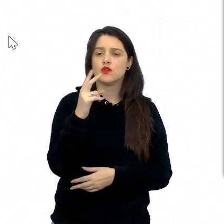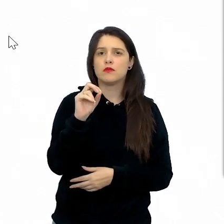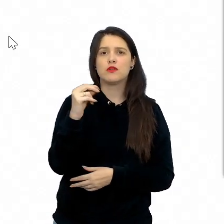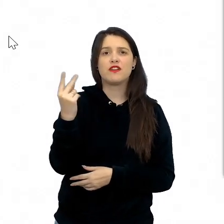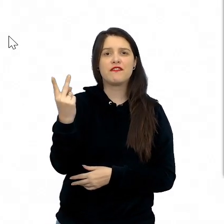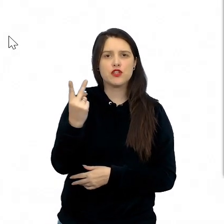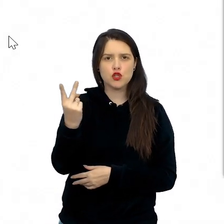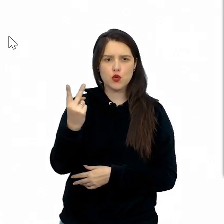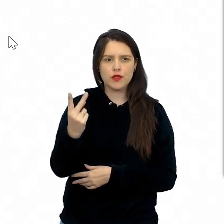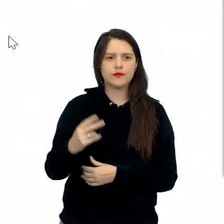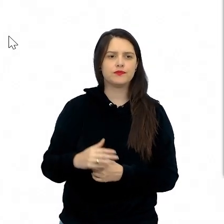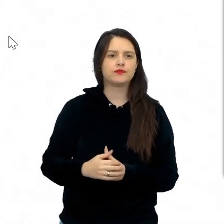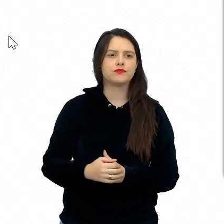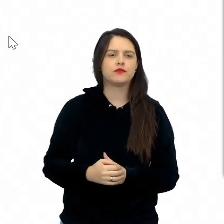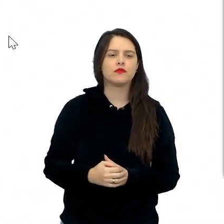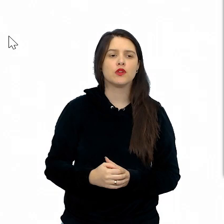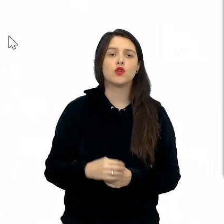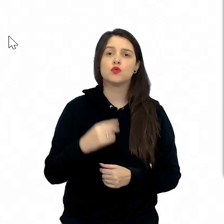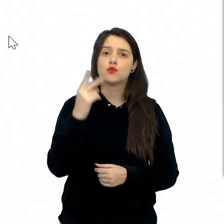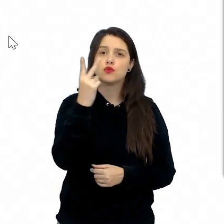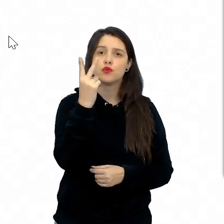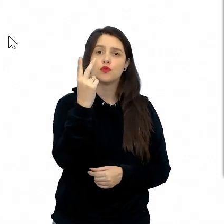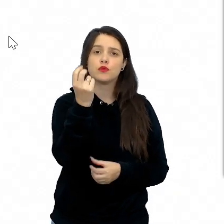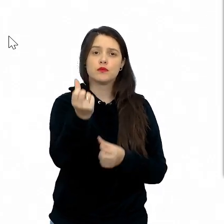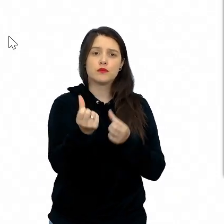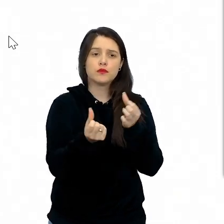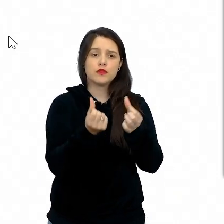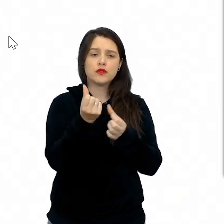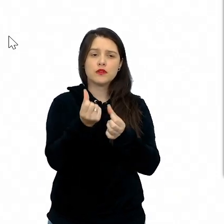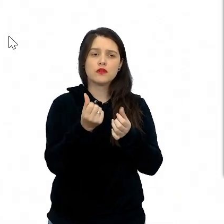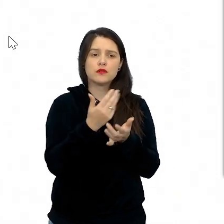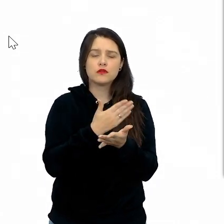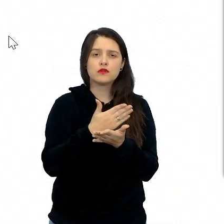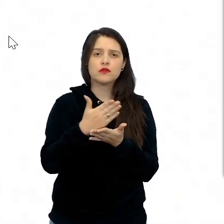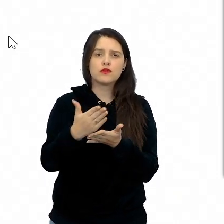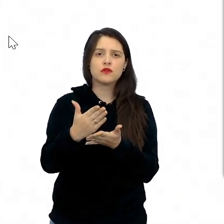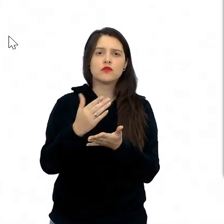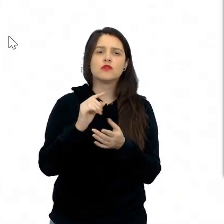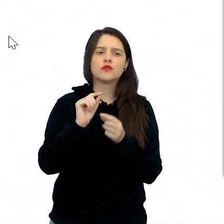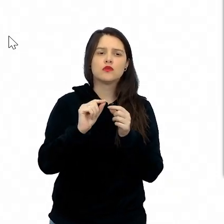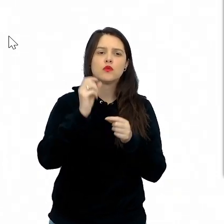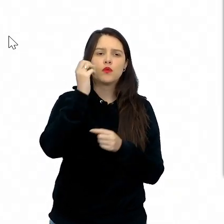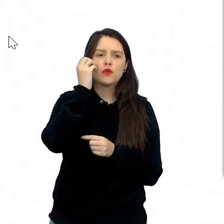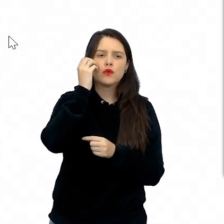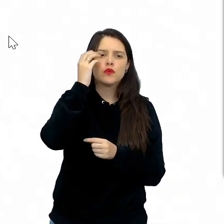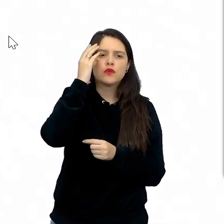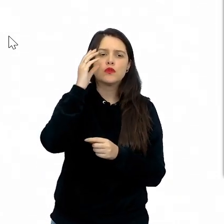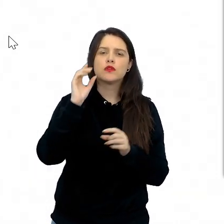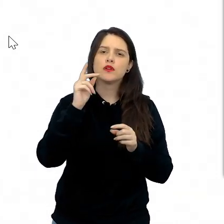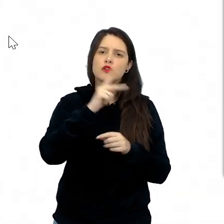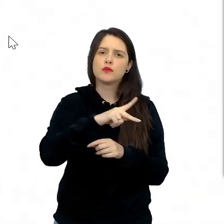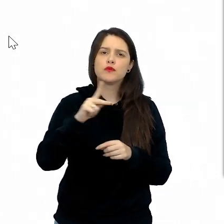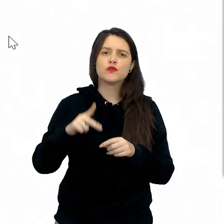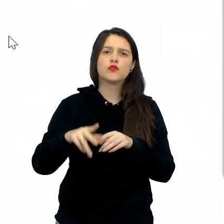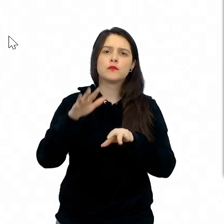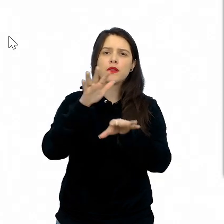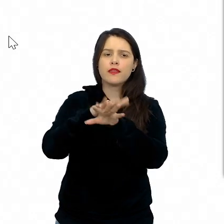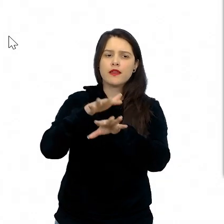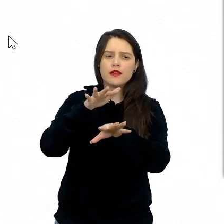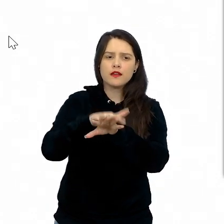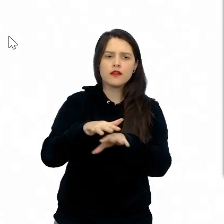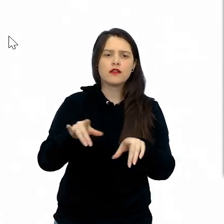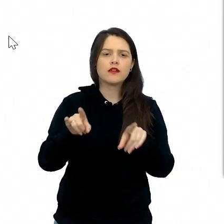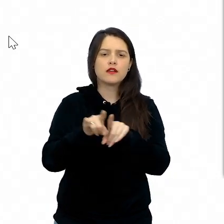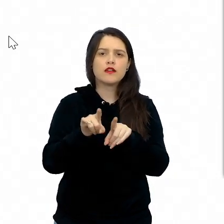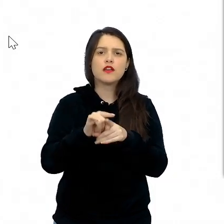2022. Então, no segundo bimestre, nosso tema formativo é o conhecimento especializado do professor de matemática, que